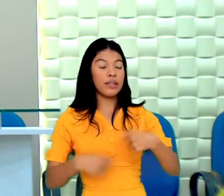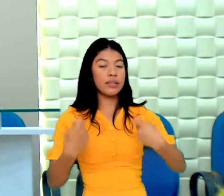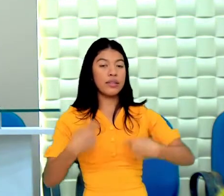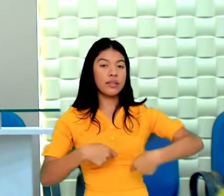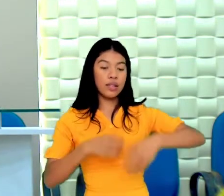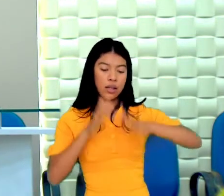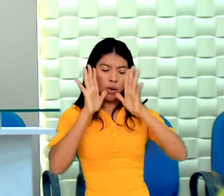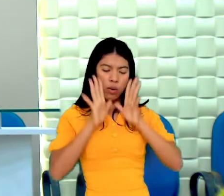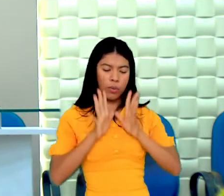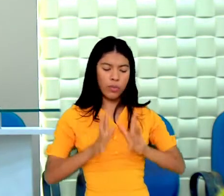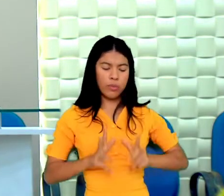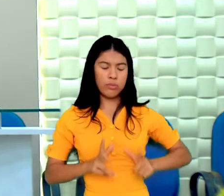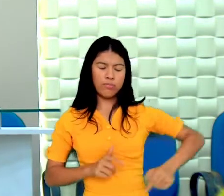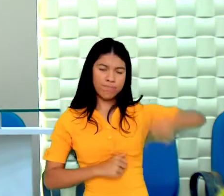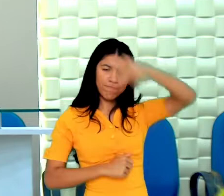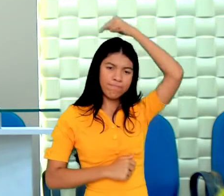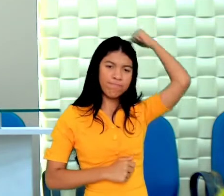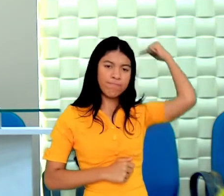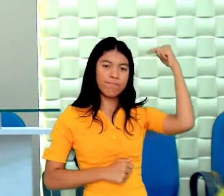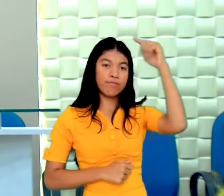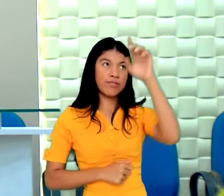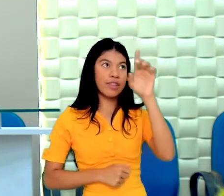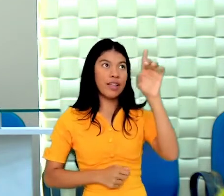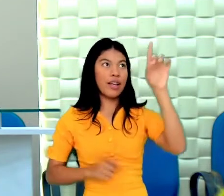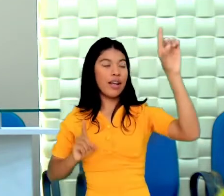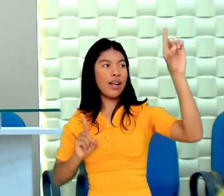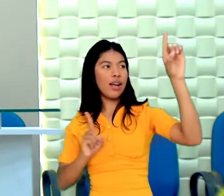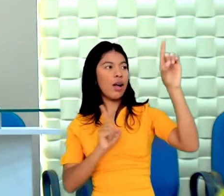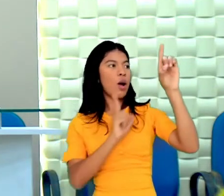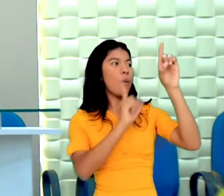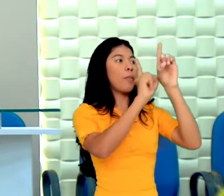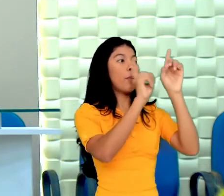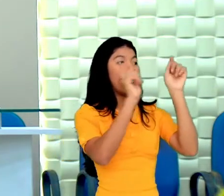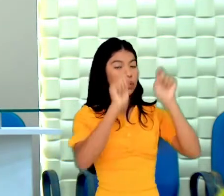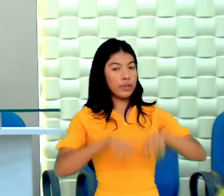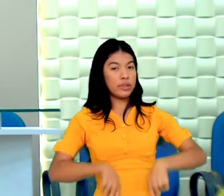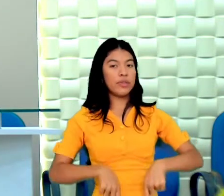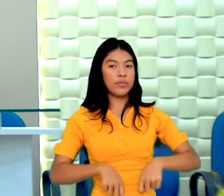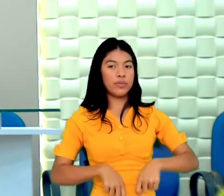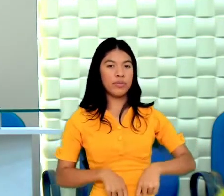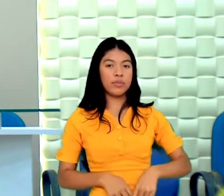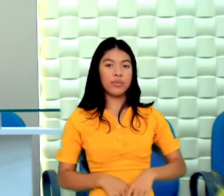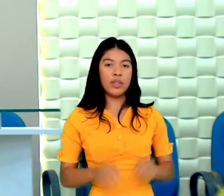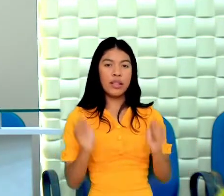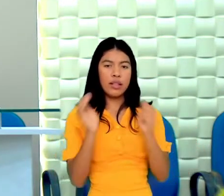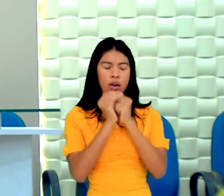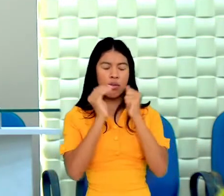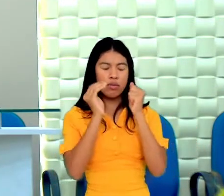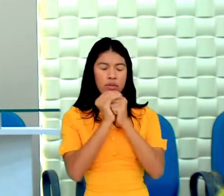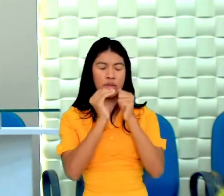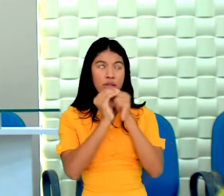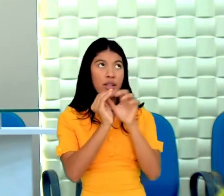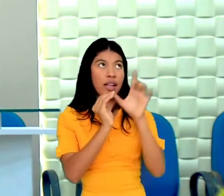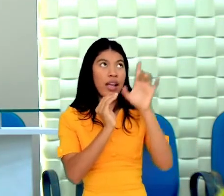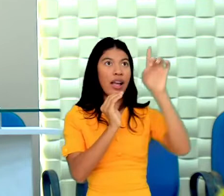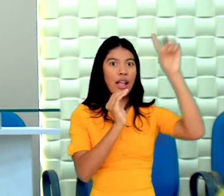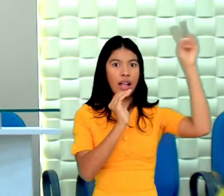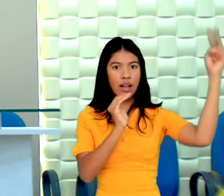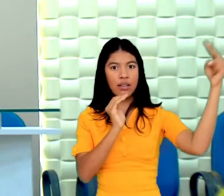ele recebidos, para que as nossas orações possam ser por ele